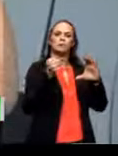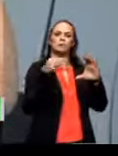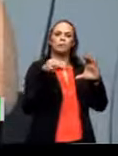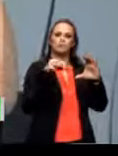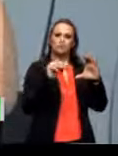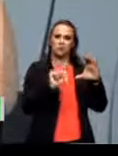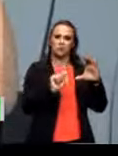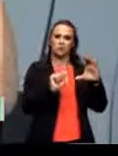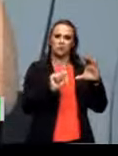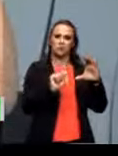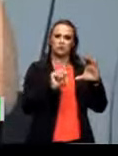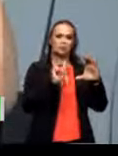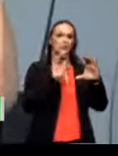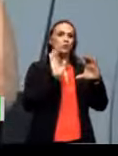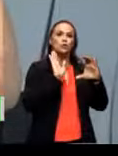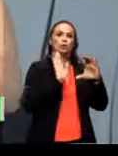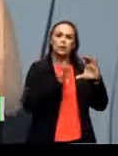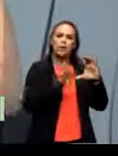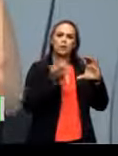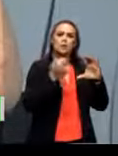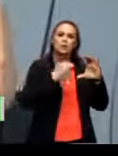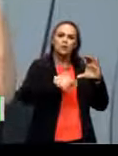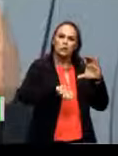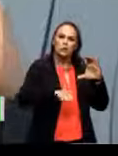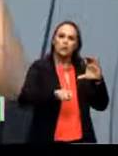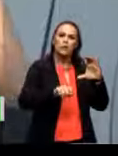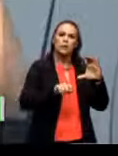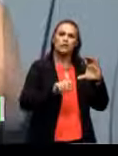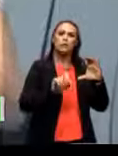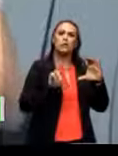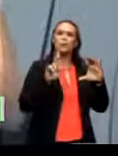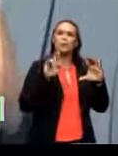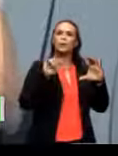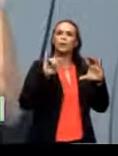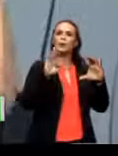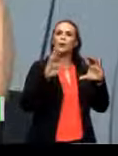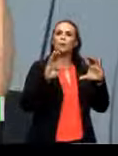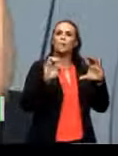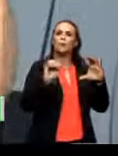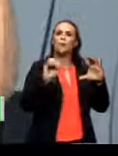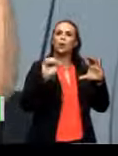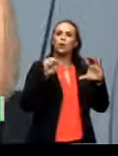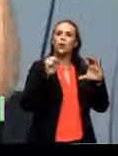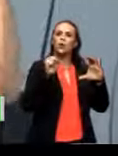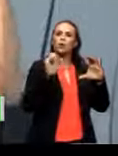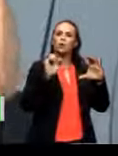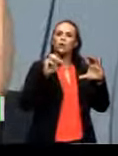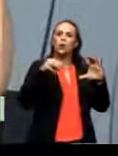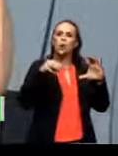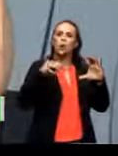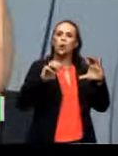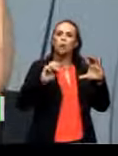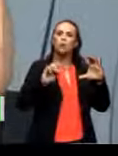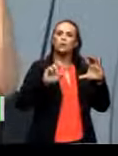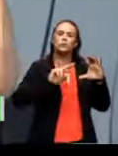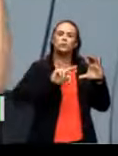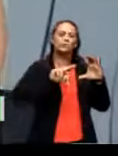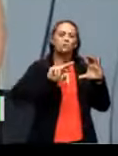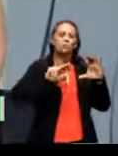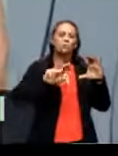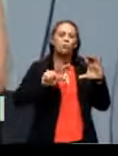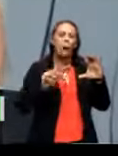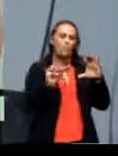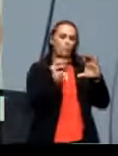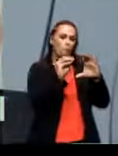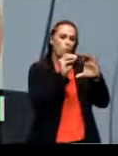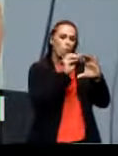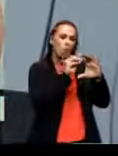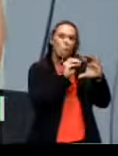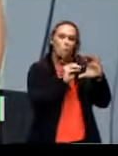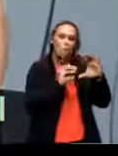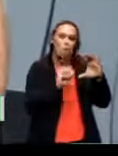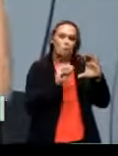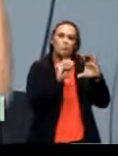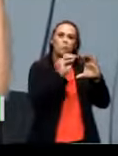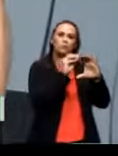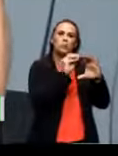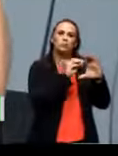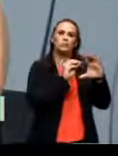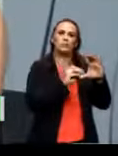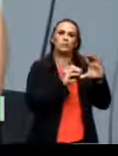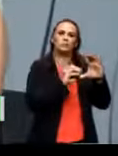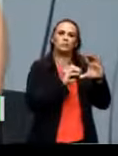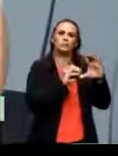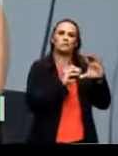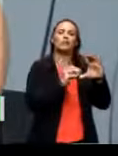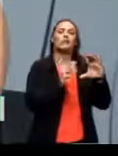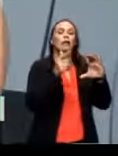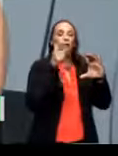ter vários ribossomos ali, a gente chama de polirribossomos, né? Sintetizando aí a molécula lá, lendo o